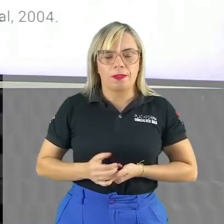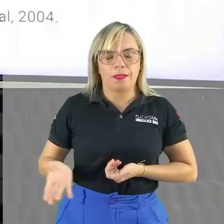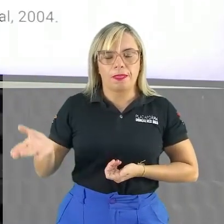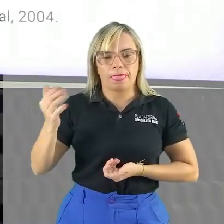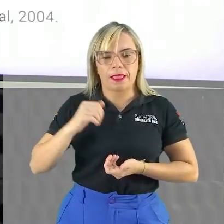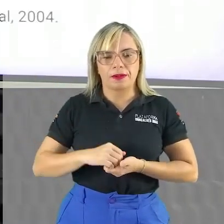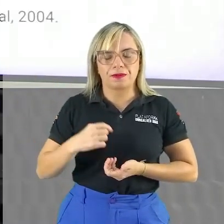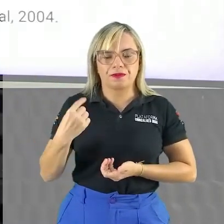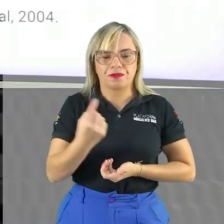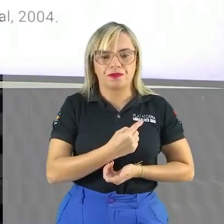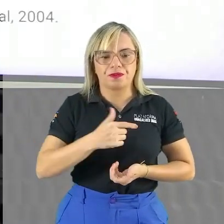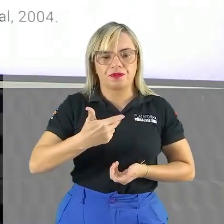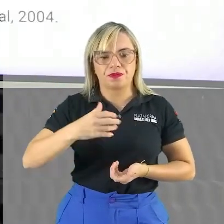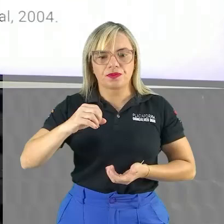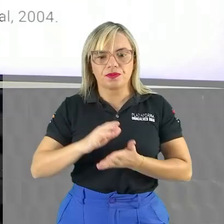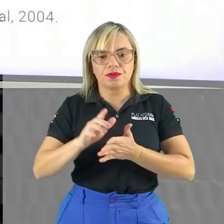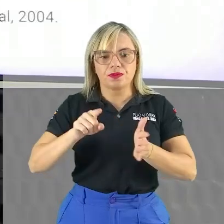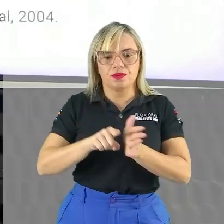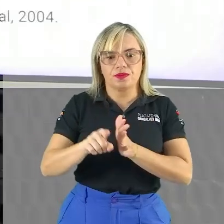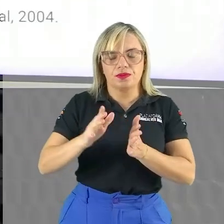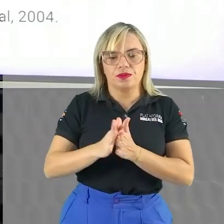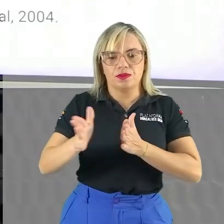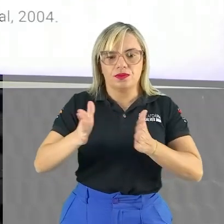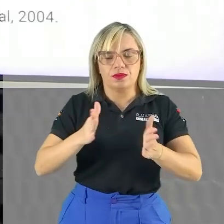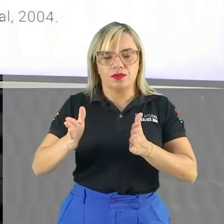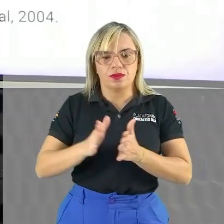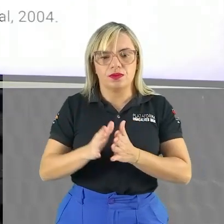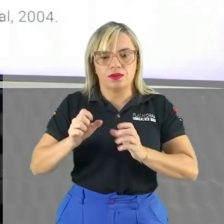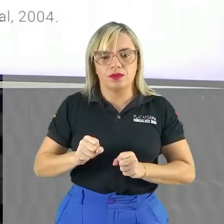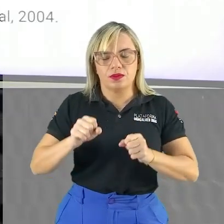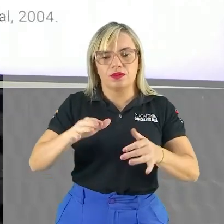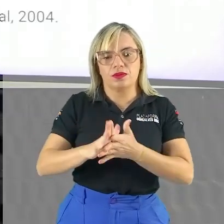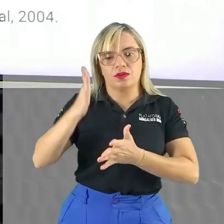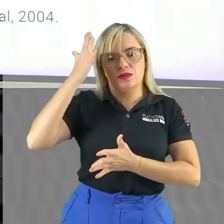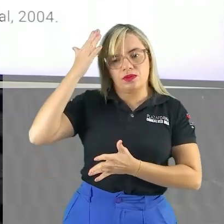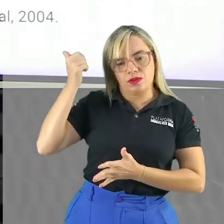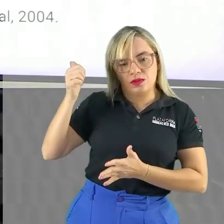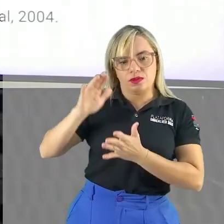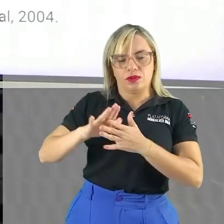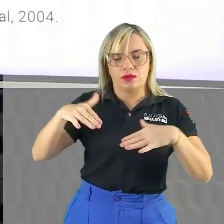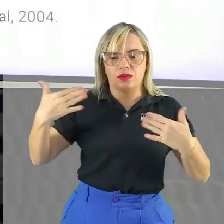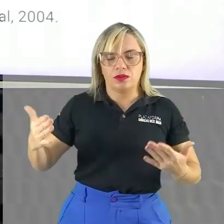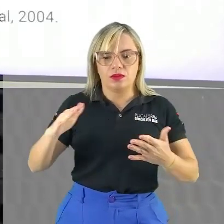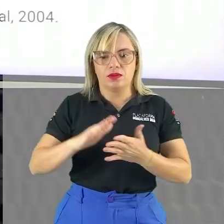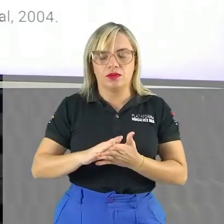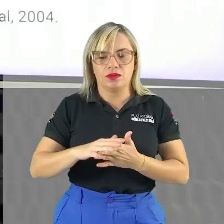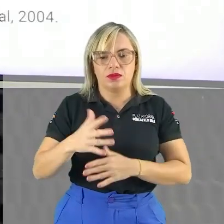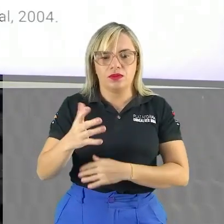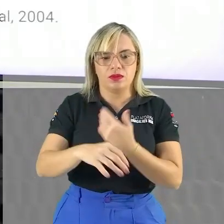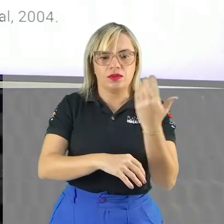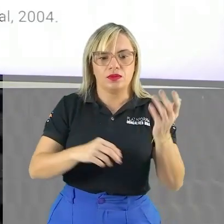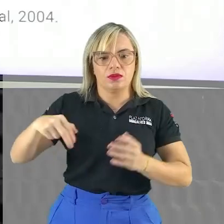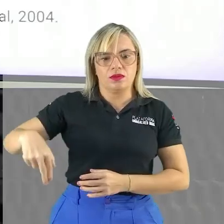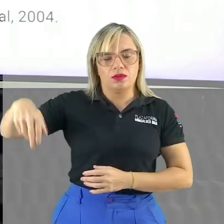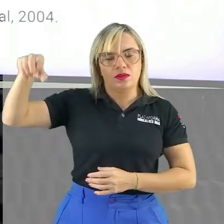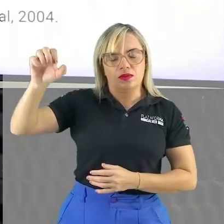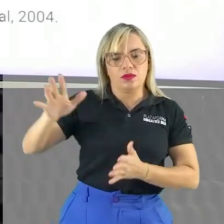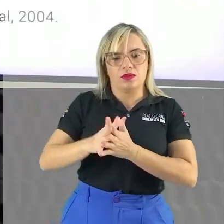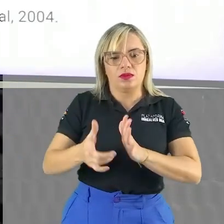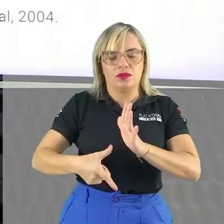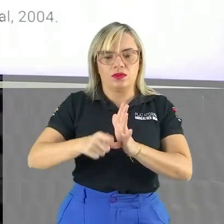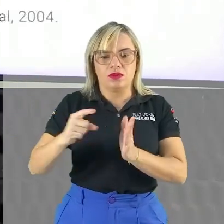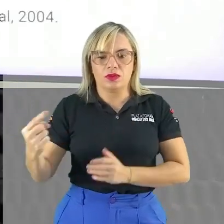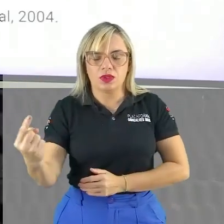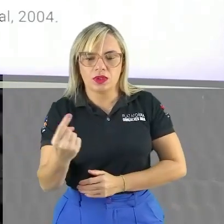Vamos então para a nossa 20ª questão aqui, o período colonial. Então, sabe-se o que era a mata do Nordeste antes